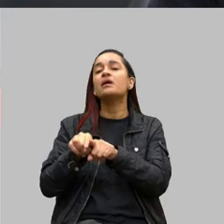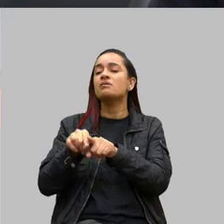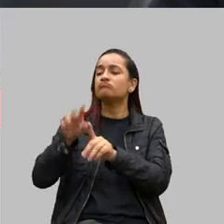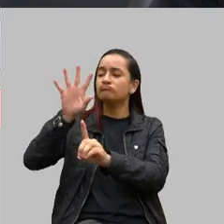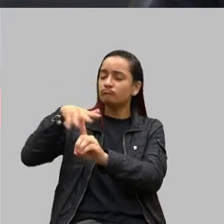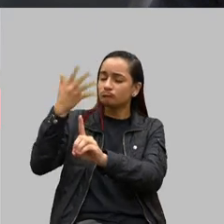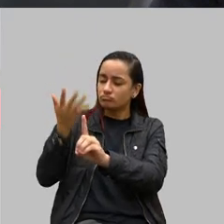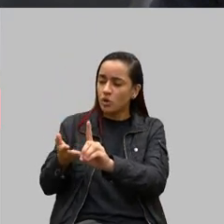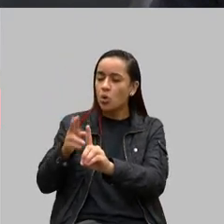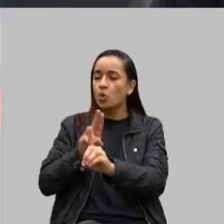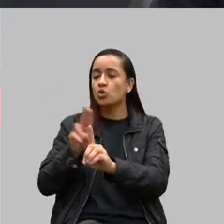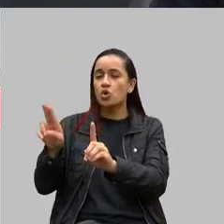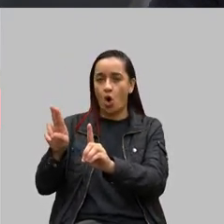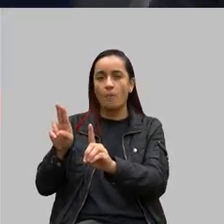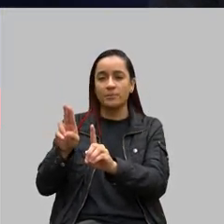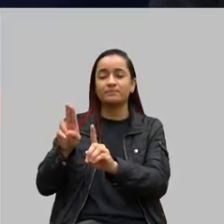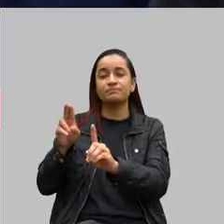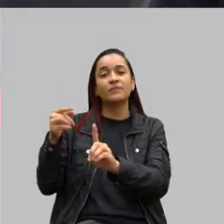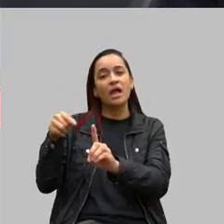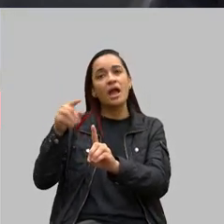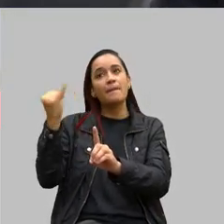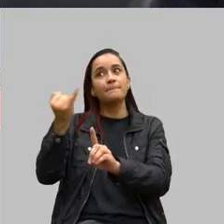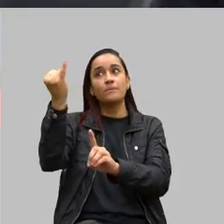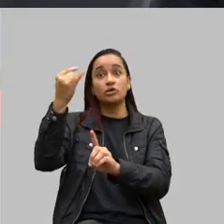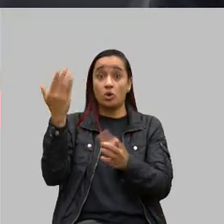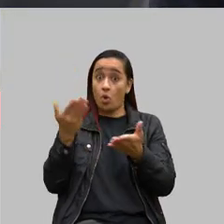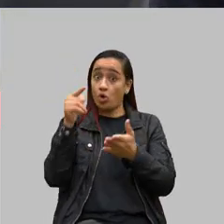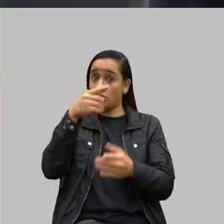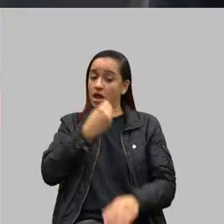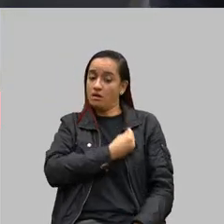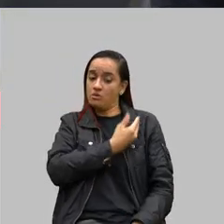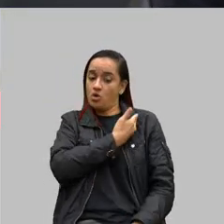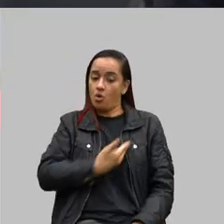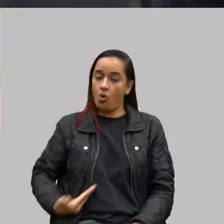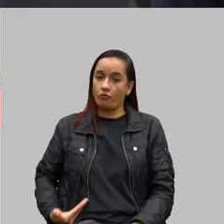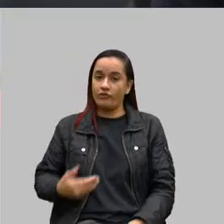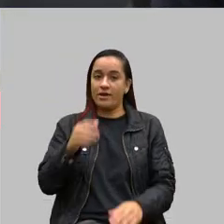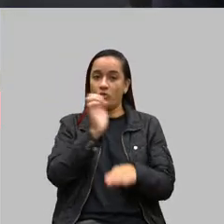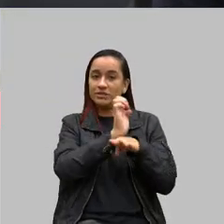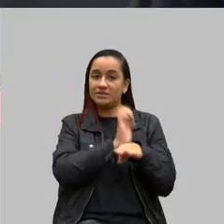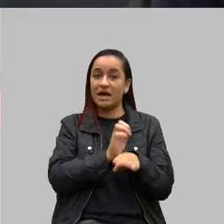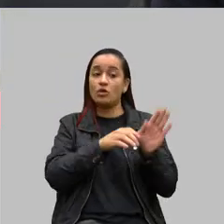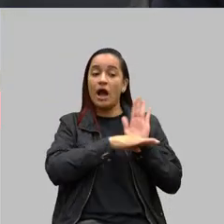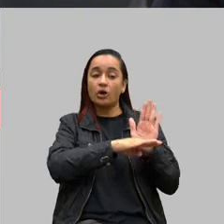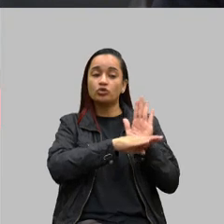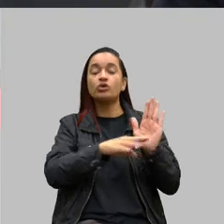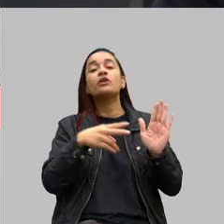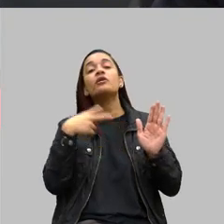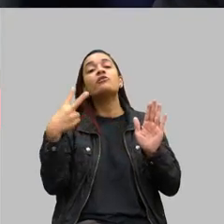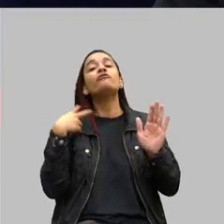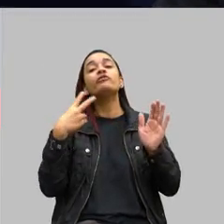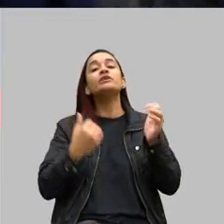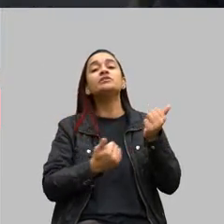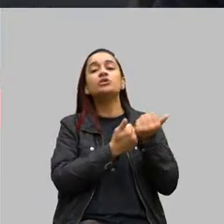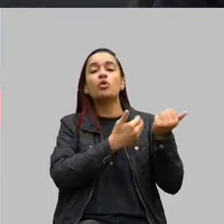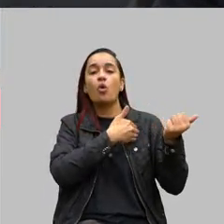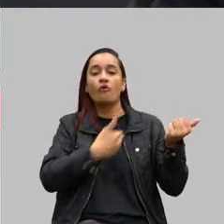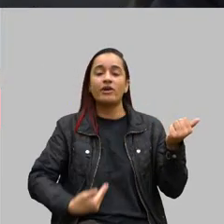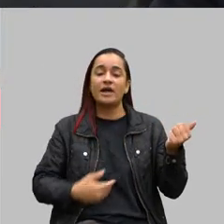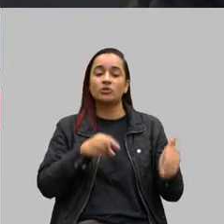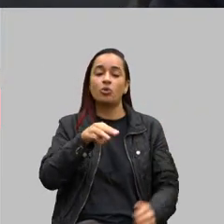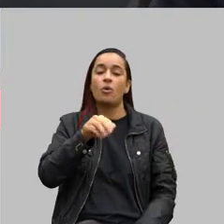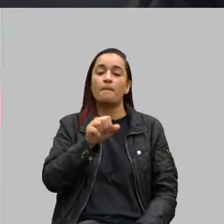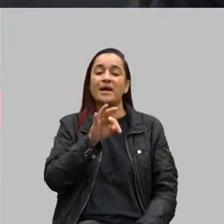nossa Minas Gerais e que hoje tá lá no governo do estado assessorando nosso vice-governador Mateus e que tem sido eu não tenho